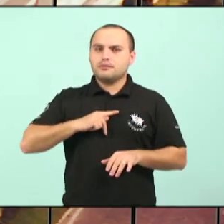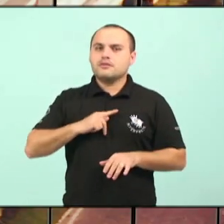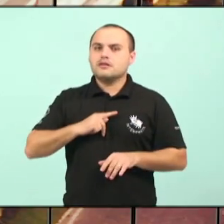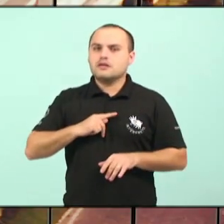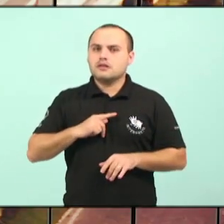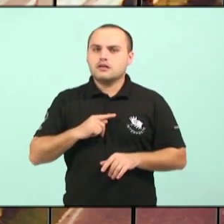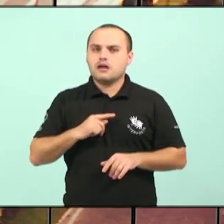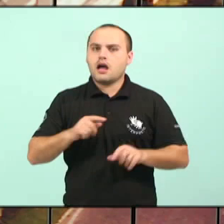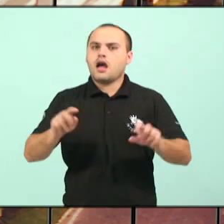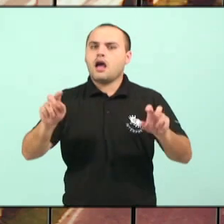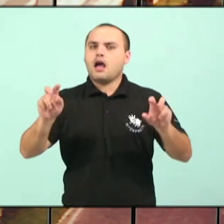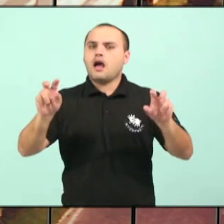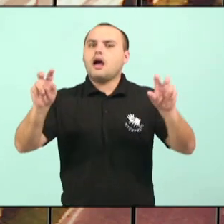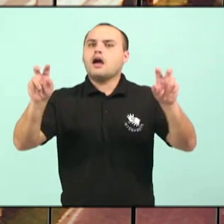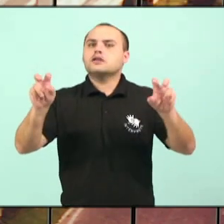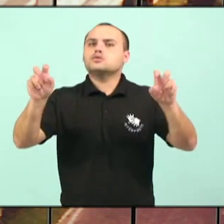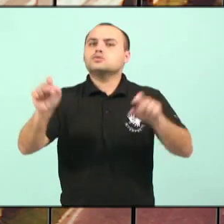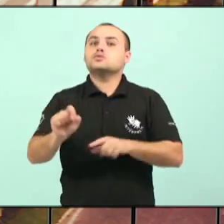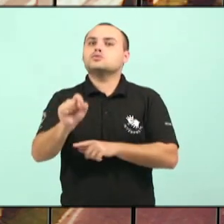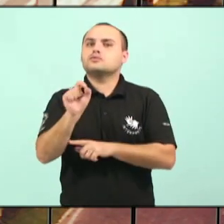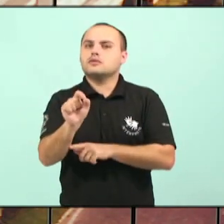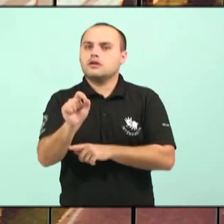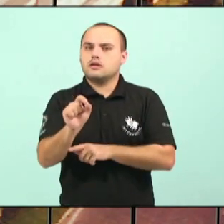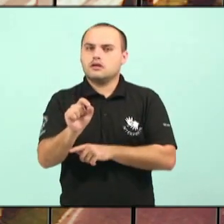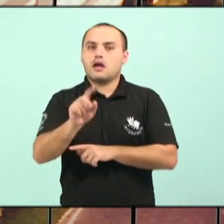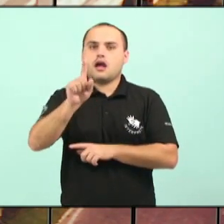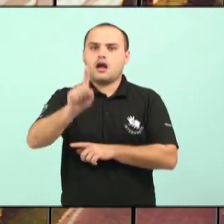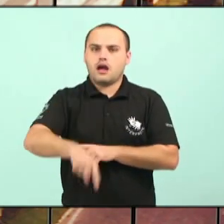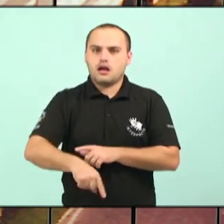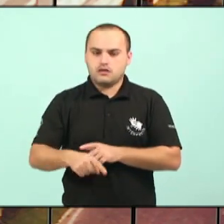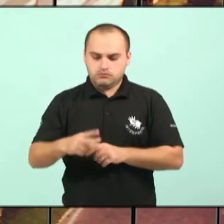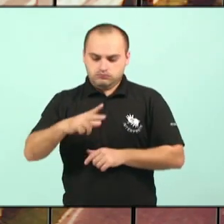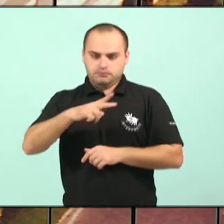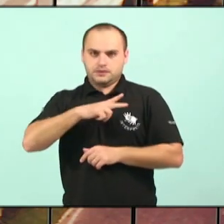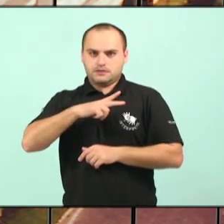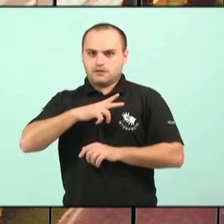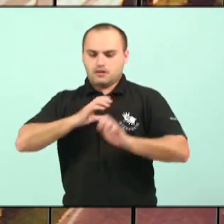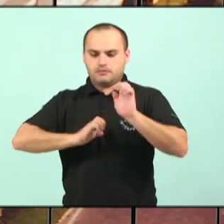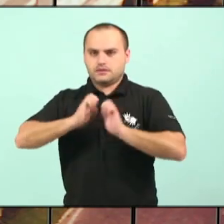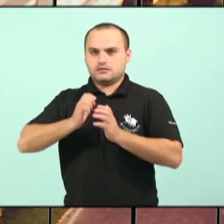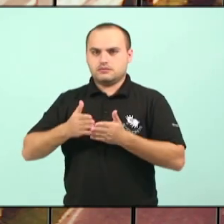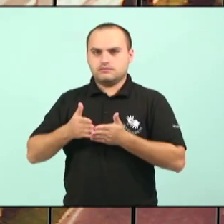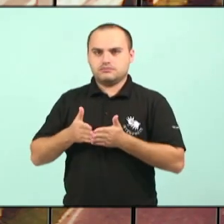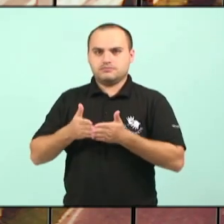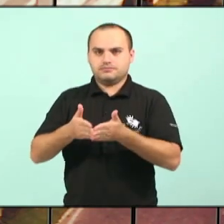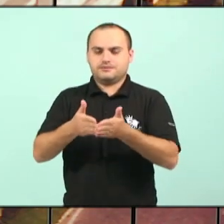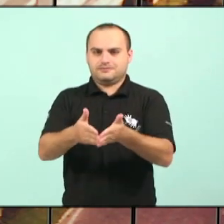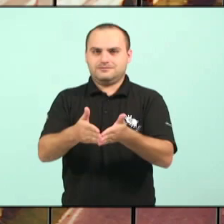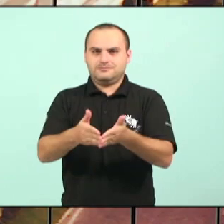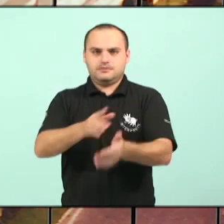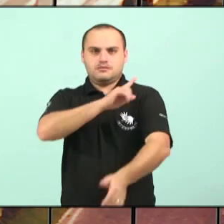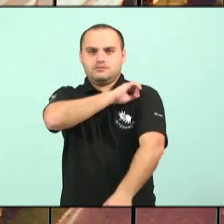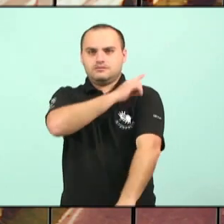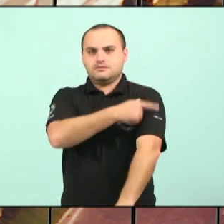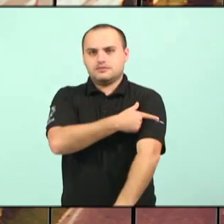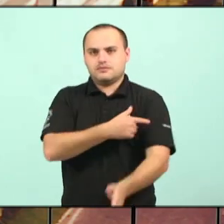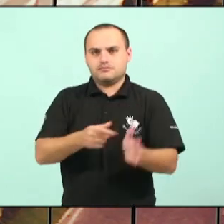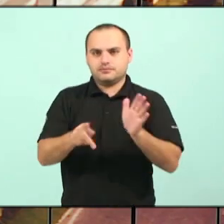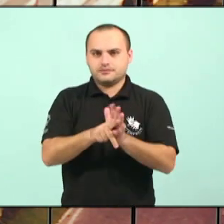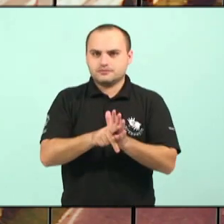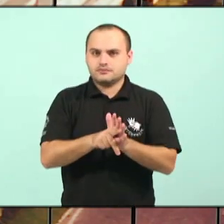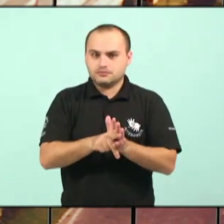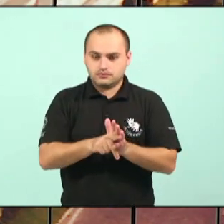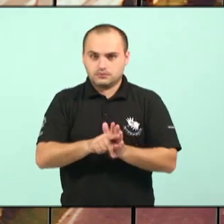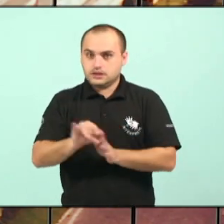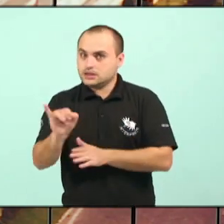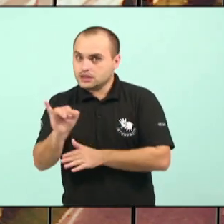discutir a privatização ou não, enfim, da autoridade portuária com relação ao